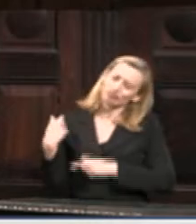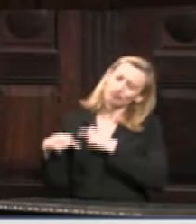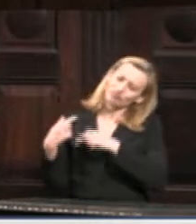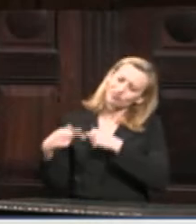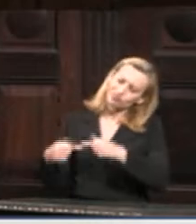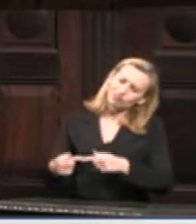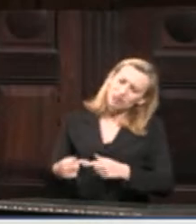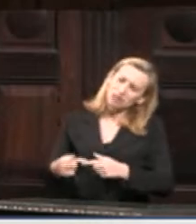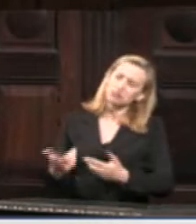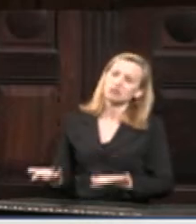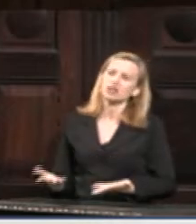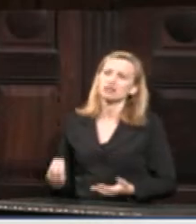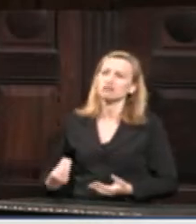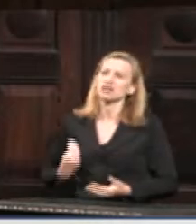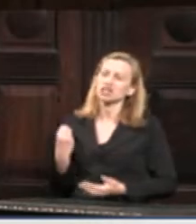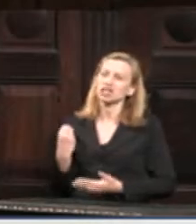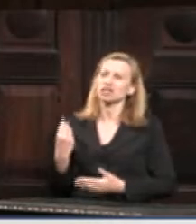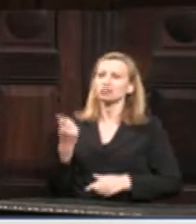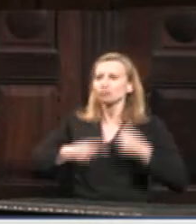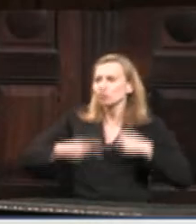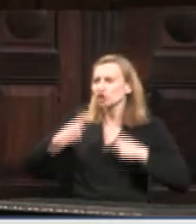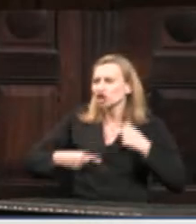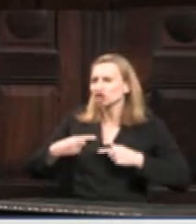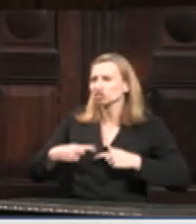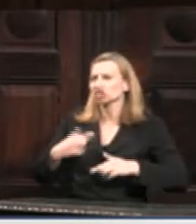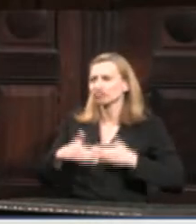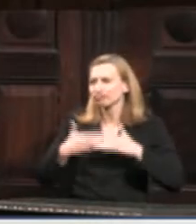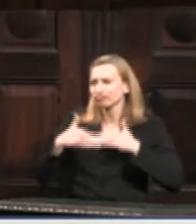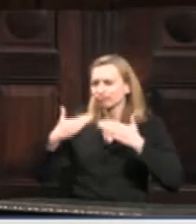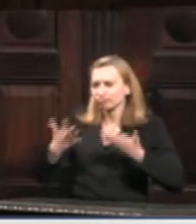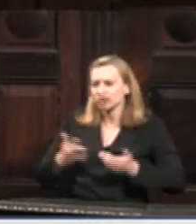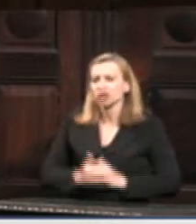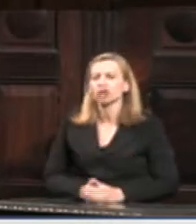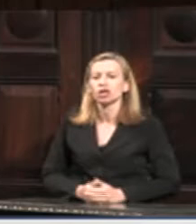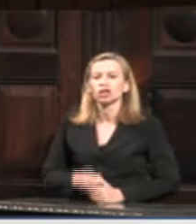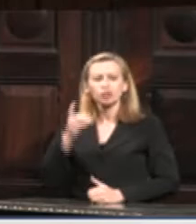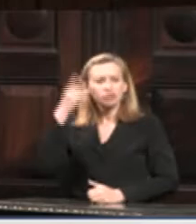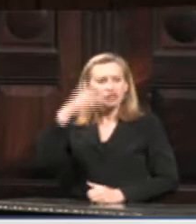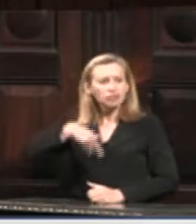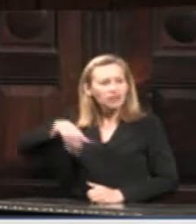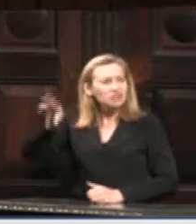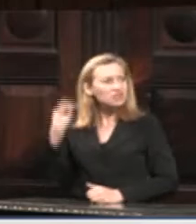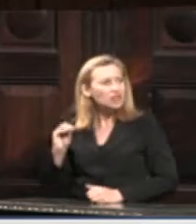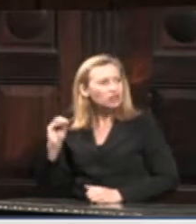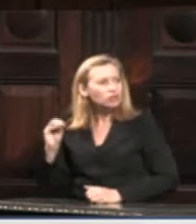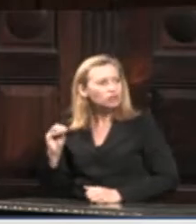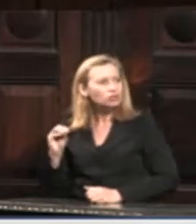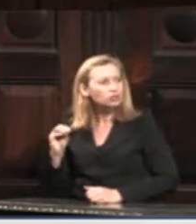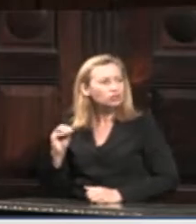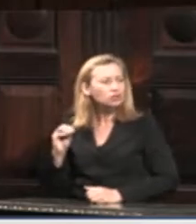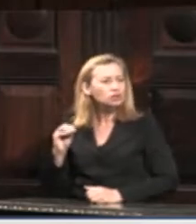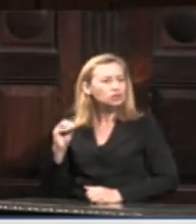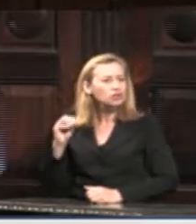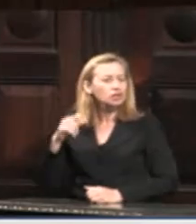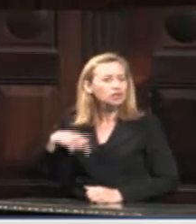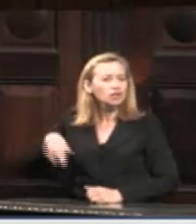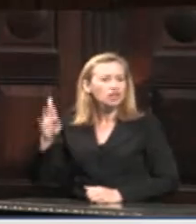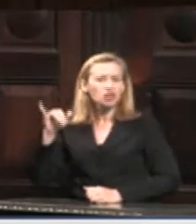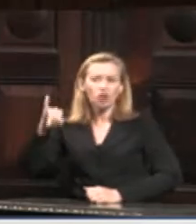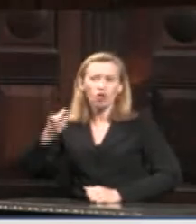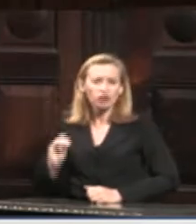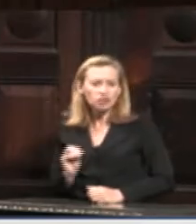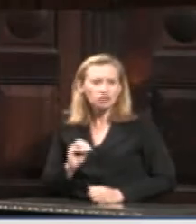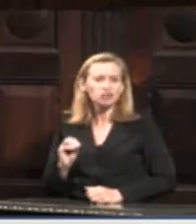trajetória política, deputado Marcelo Queiroz, Vossa Excelência, que é um dos jovens mais preparados